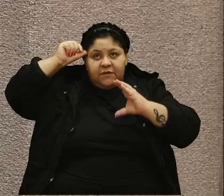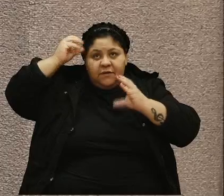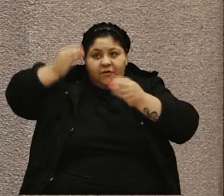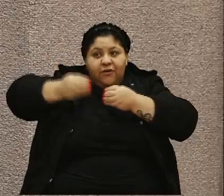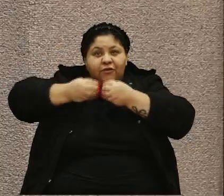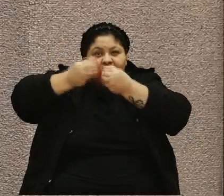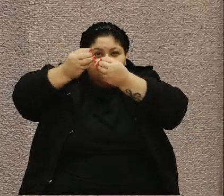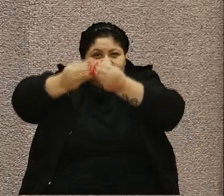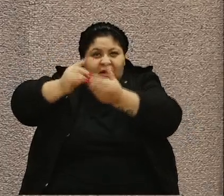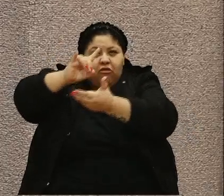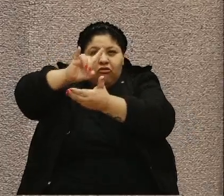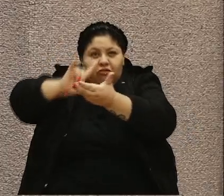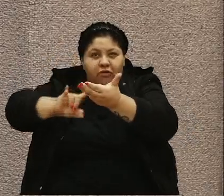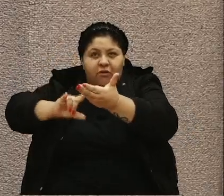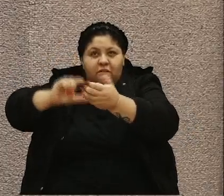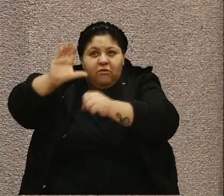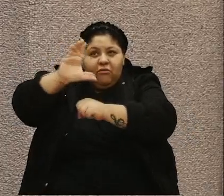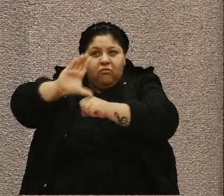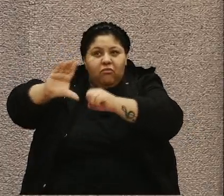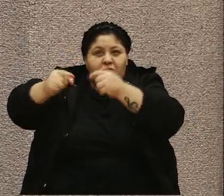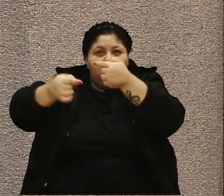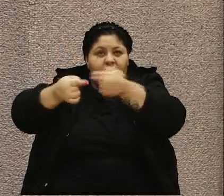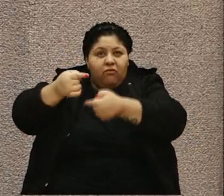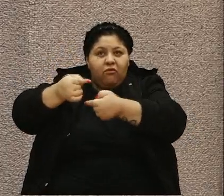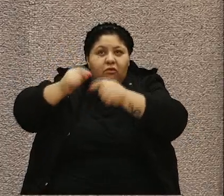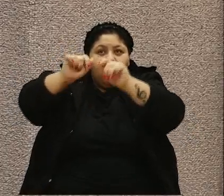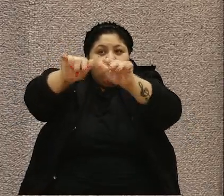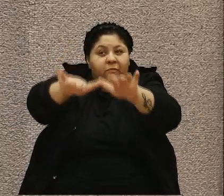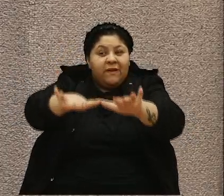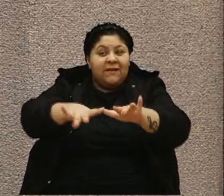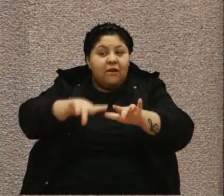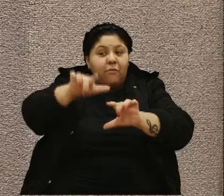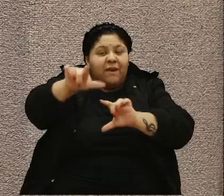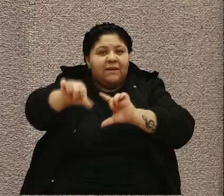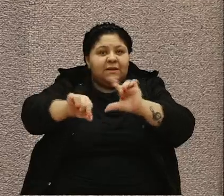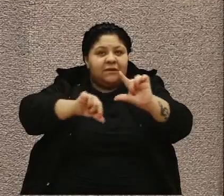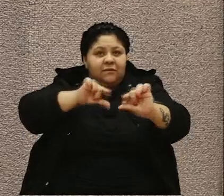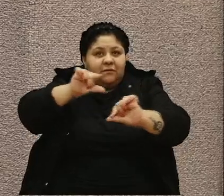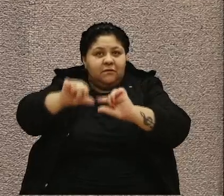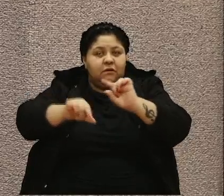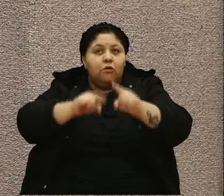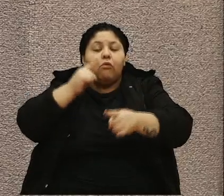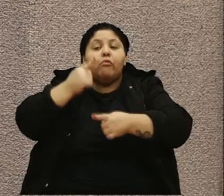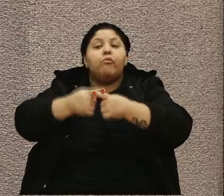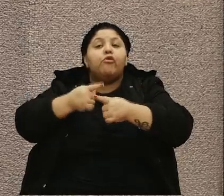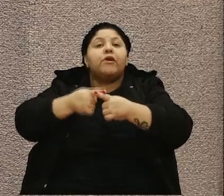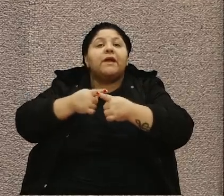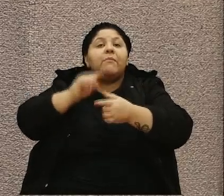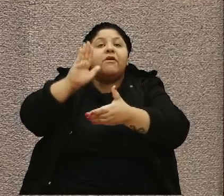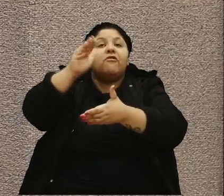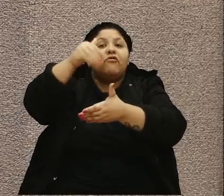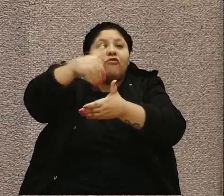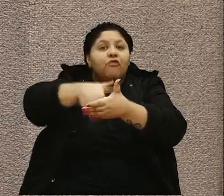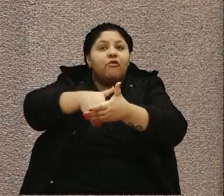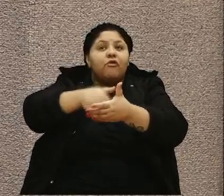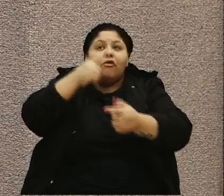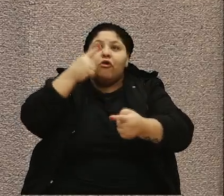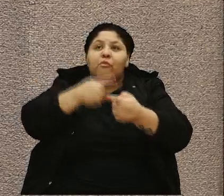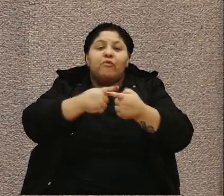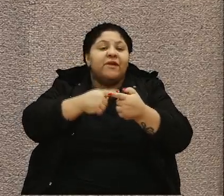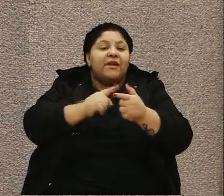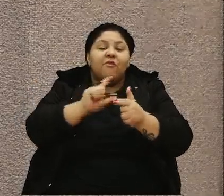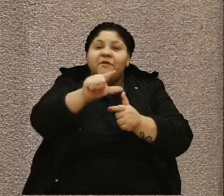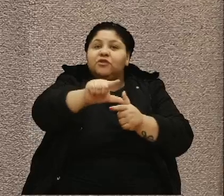pela inconstitucionalidade para plenário, para decisão. Para quê? Por que leva para o plenário? Porque a decisão é